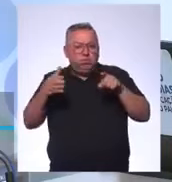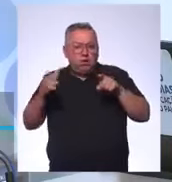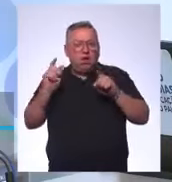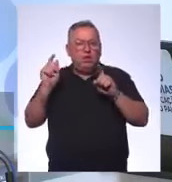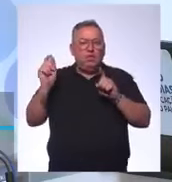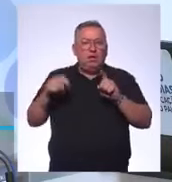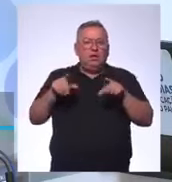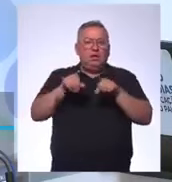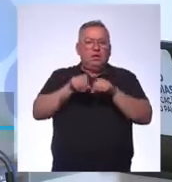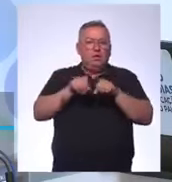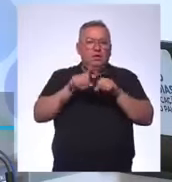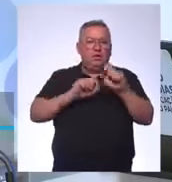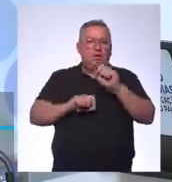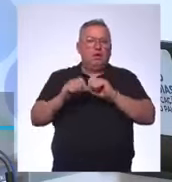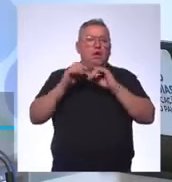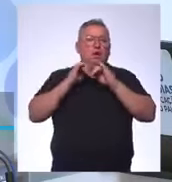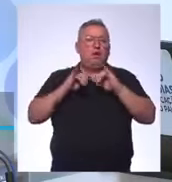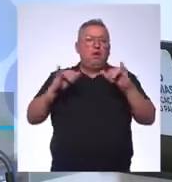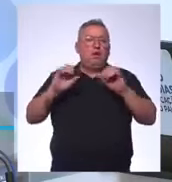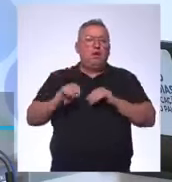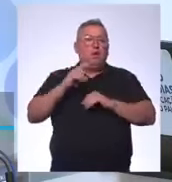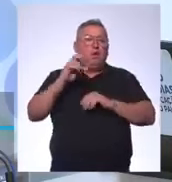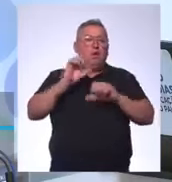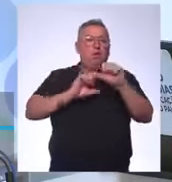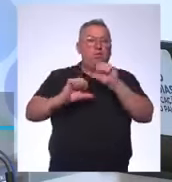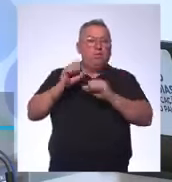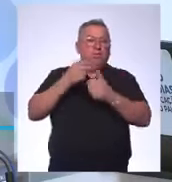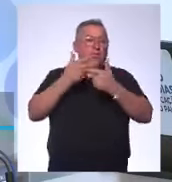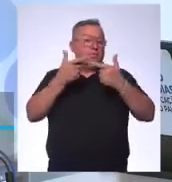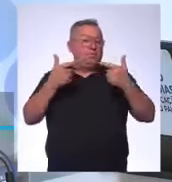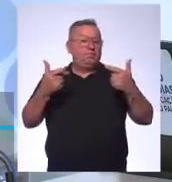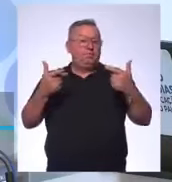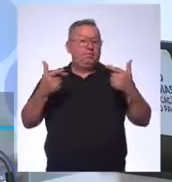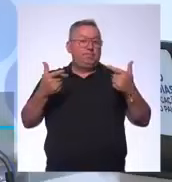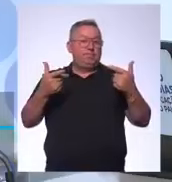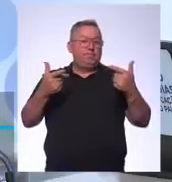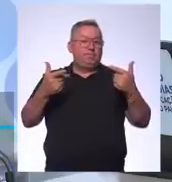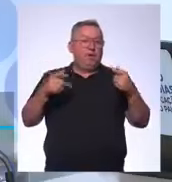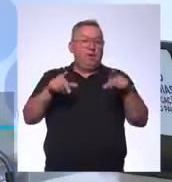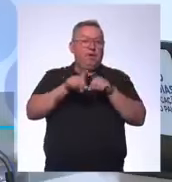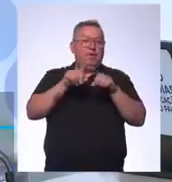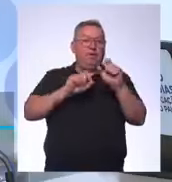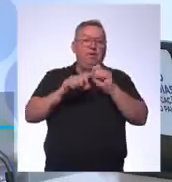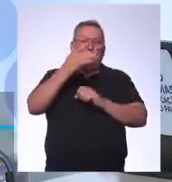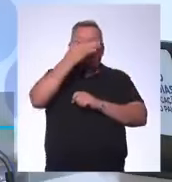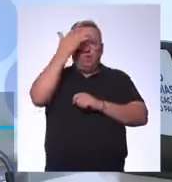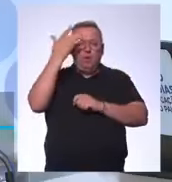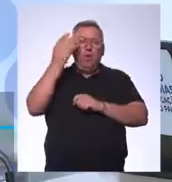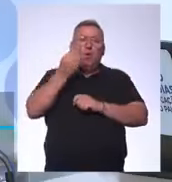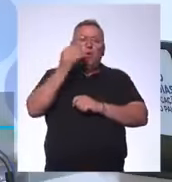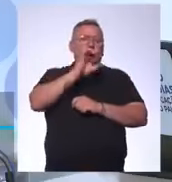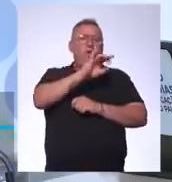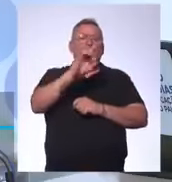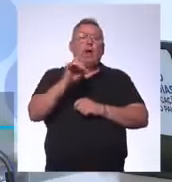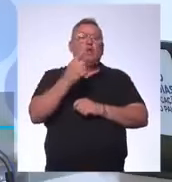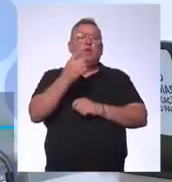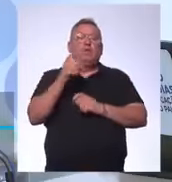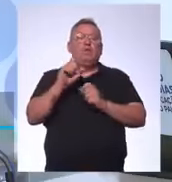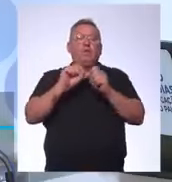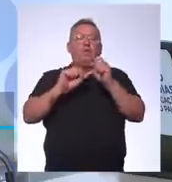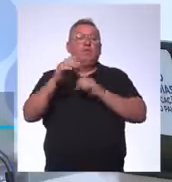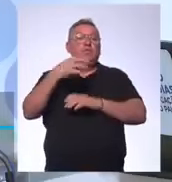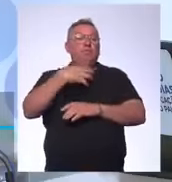mais aí a notícia, ou modificar algumas coisas. E, gente, como cada um vai fazer da